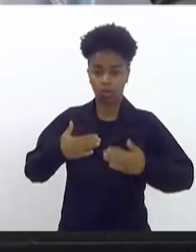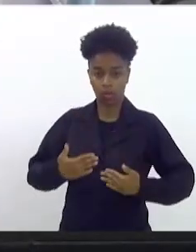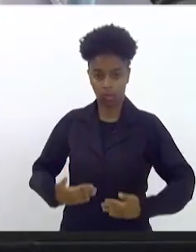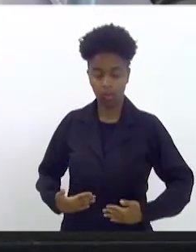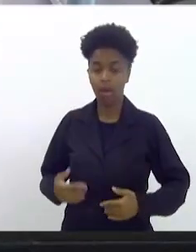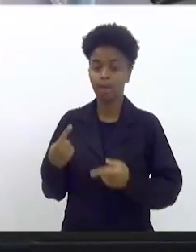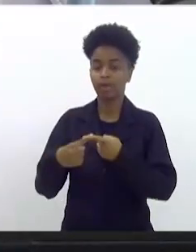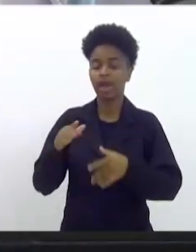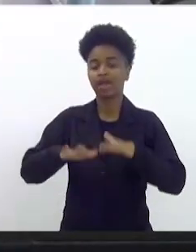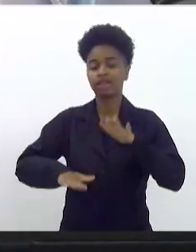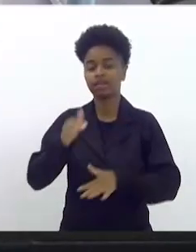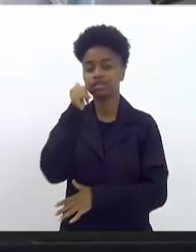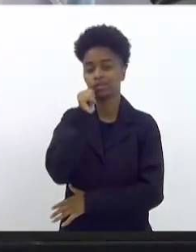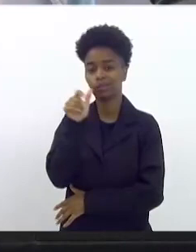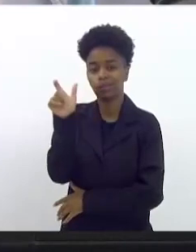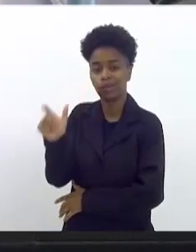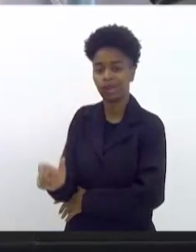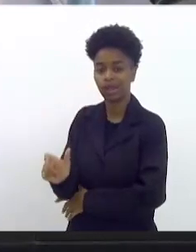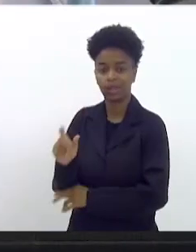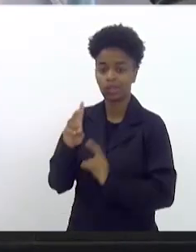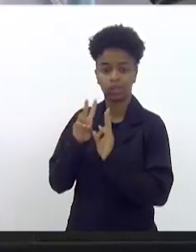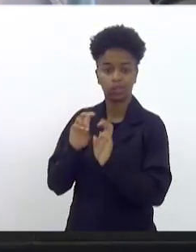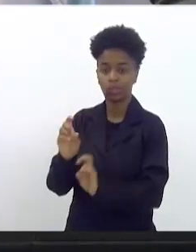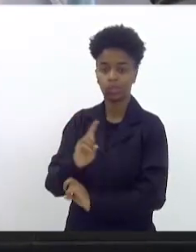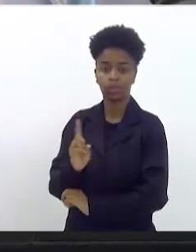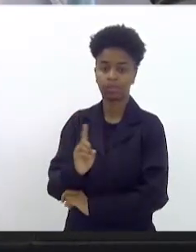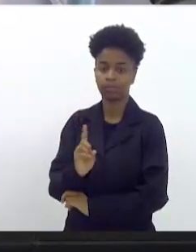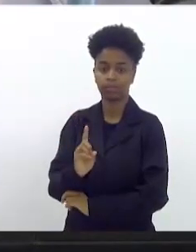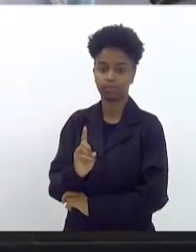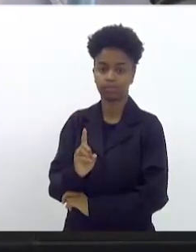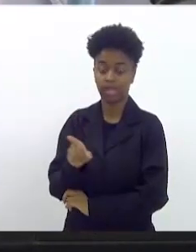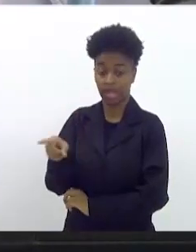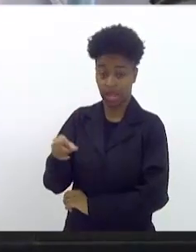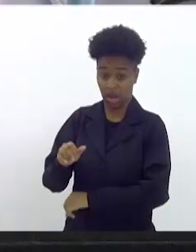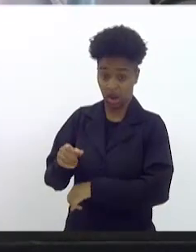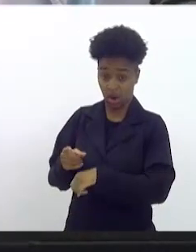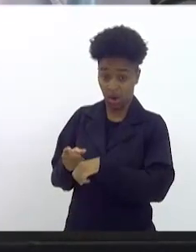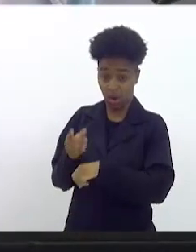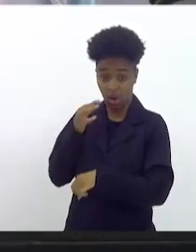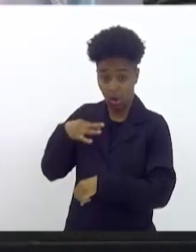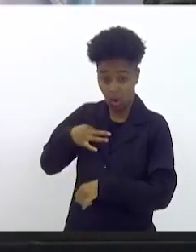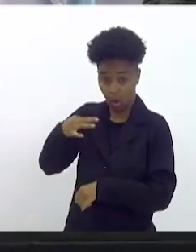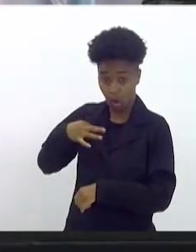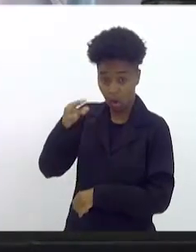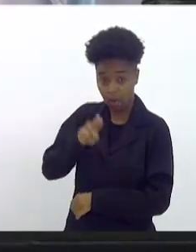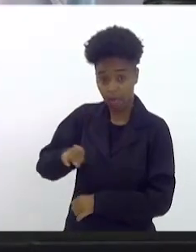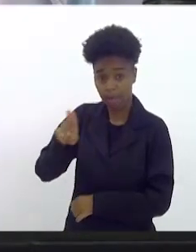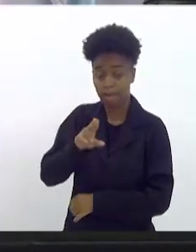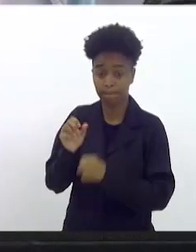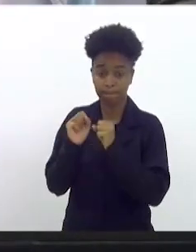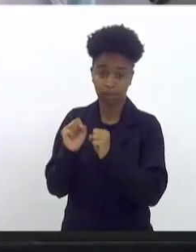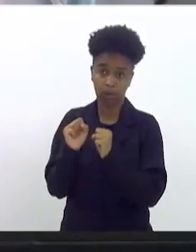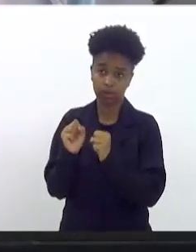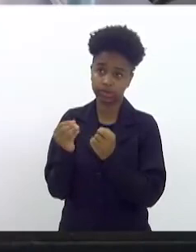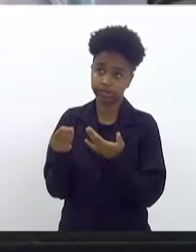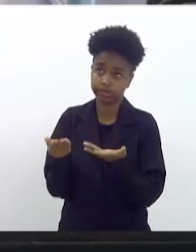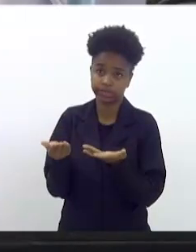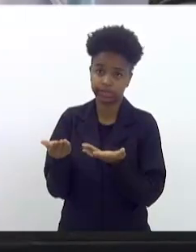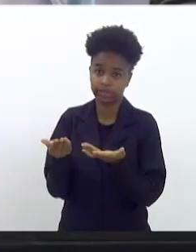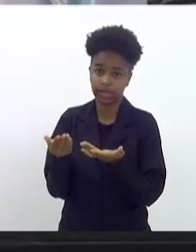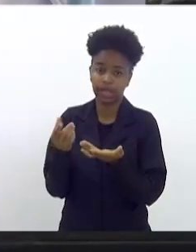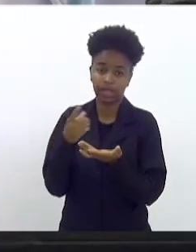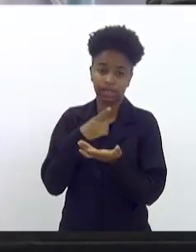muitas mulheres, né, não se apercebem que as roupas que elas estão trajando podem ter, né,